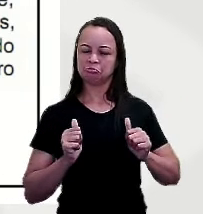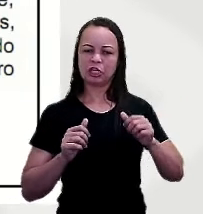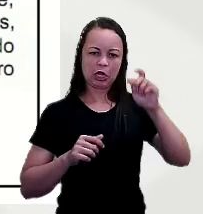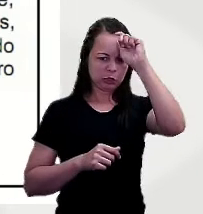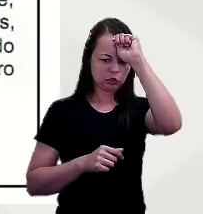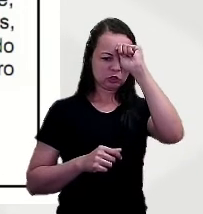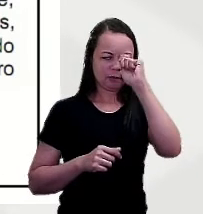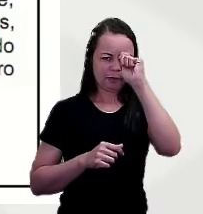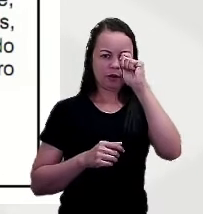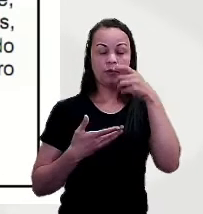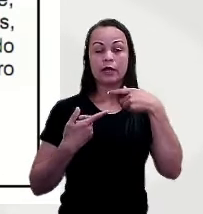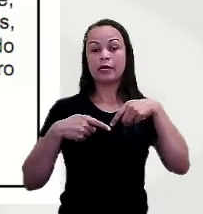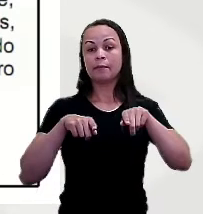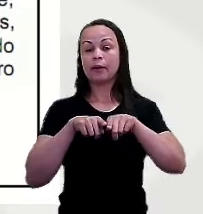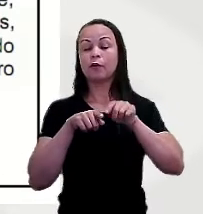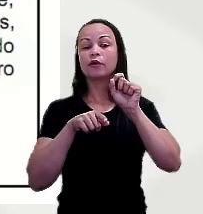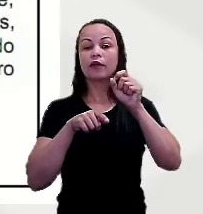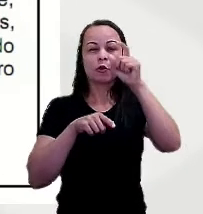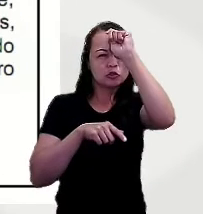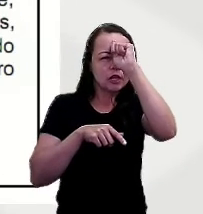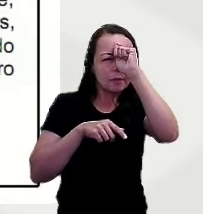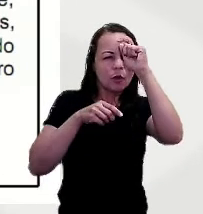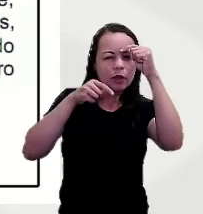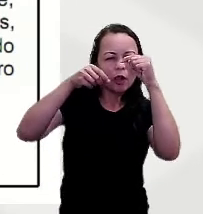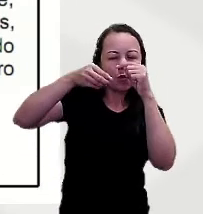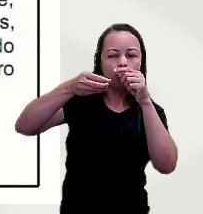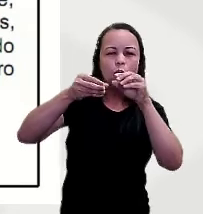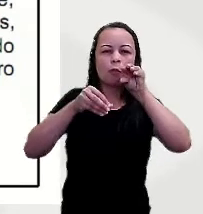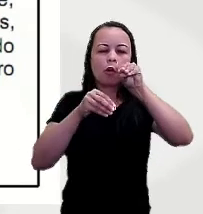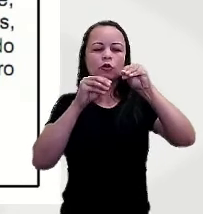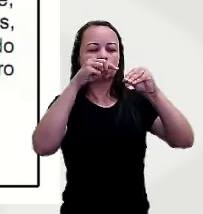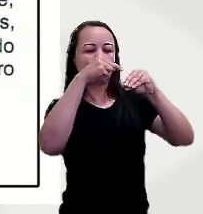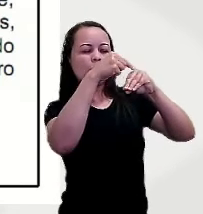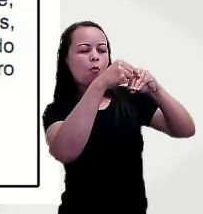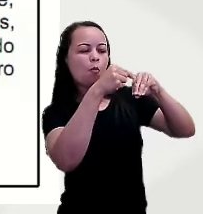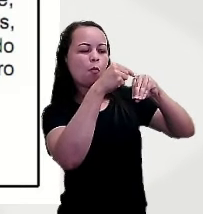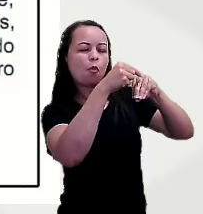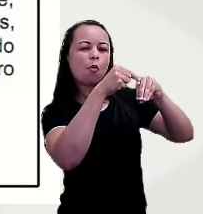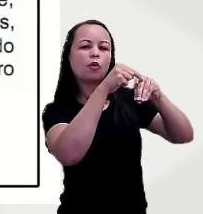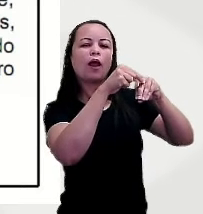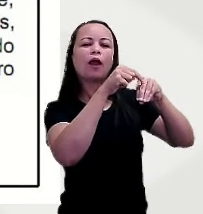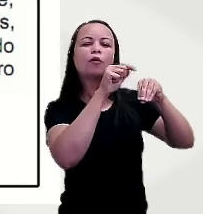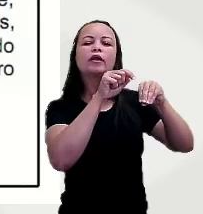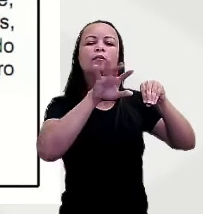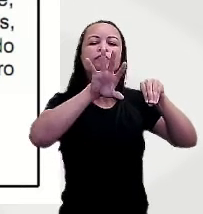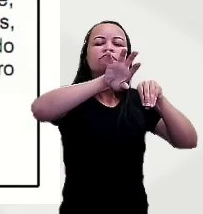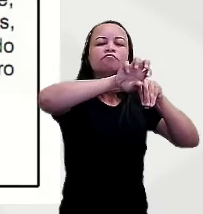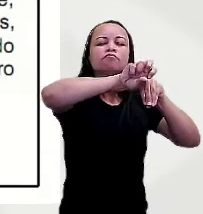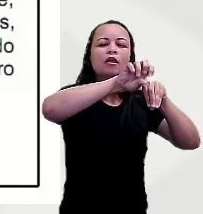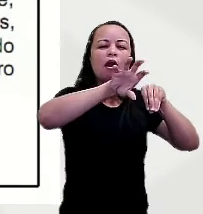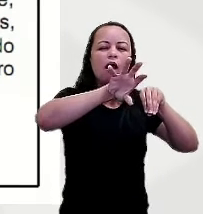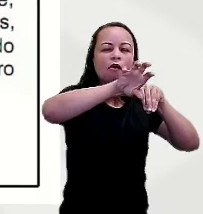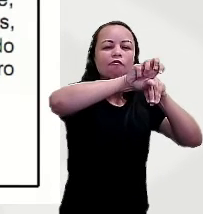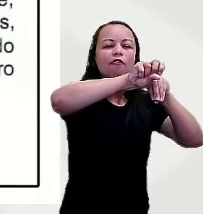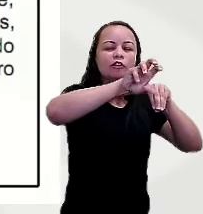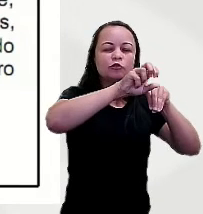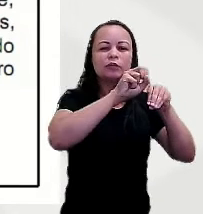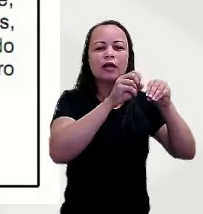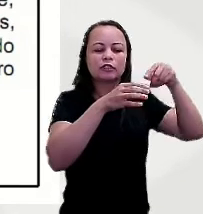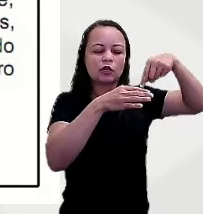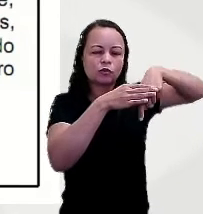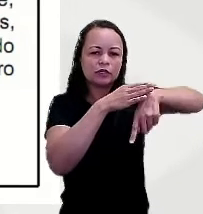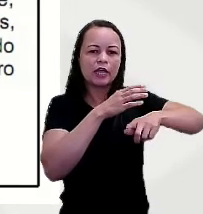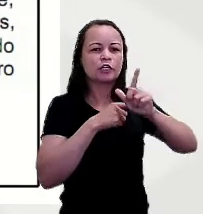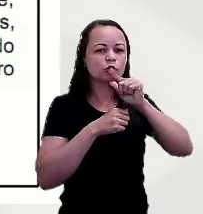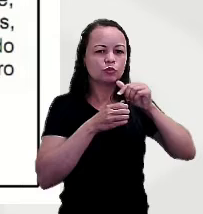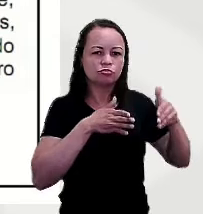buraco que todos os botos têm no alto da cabeça, né? Que é o buraco que serve para respiração dentro dos rios, não é